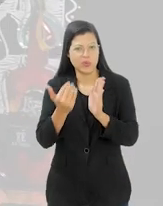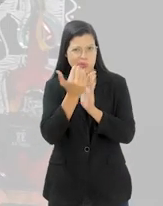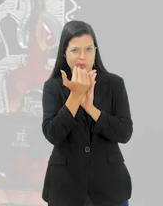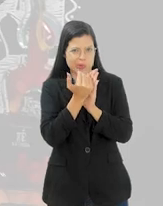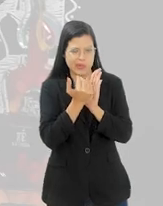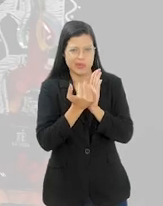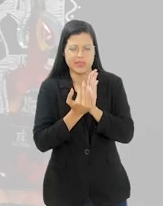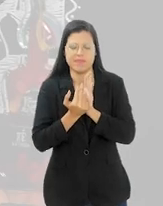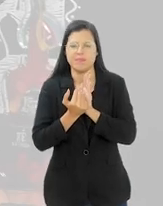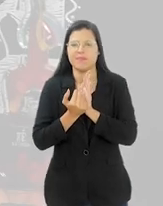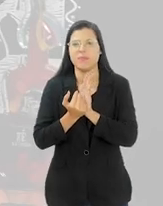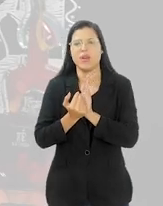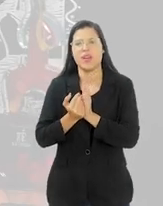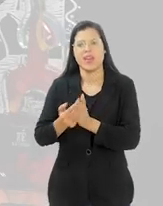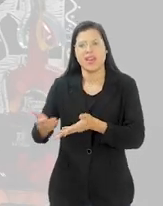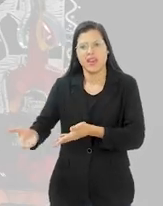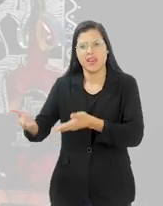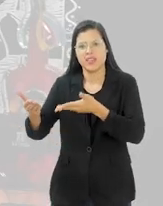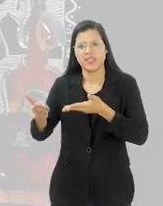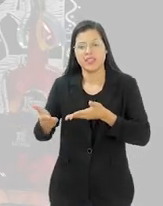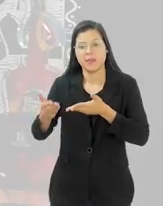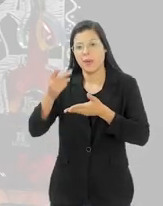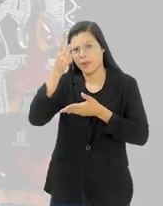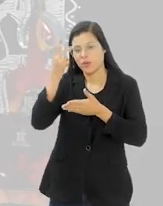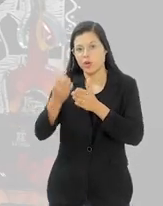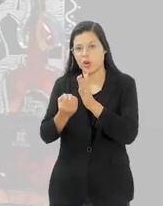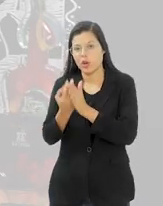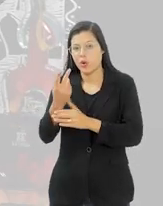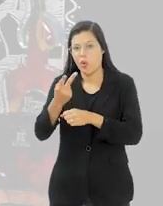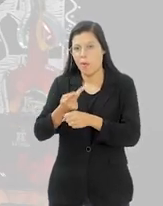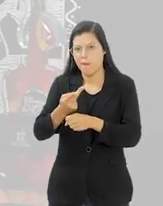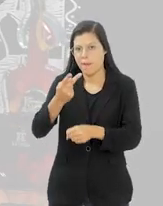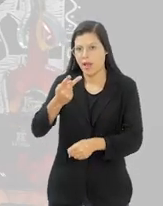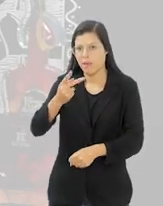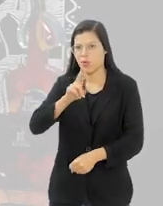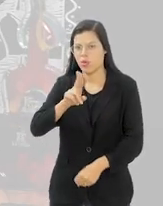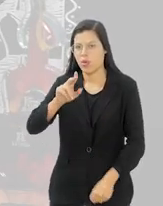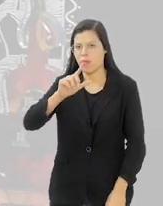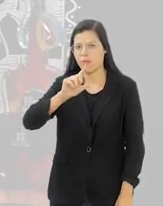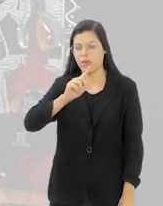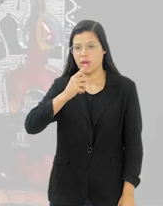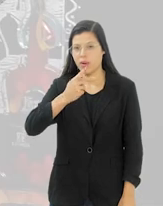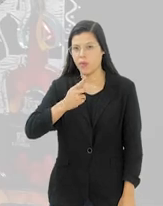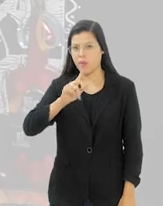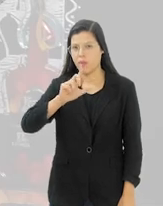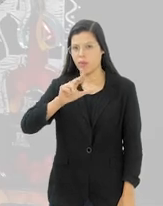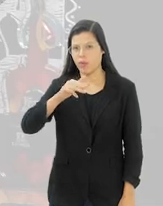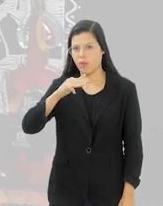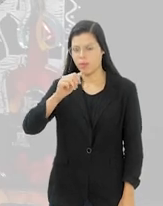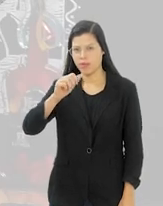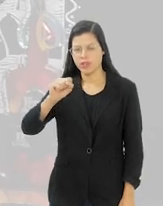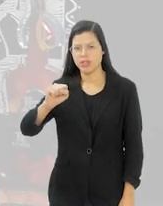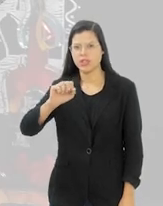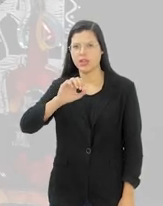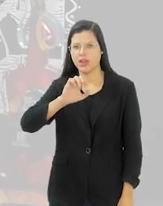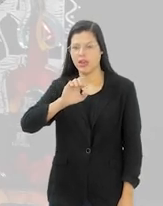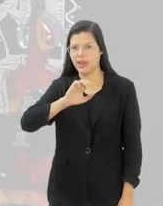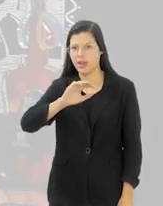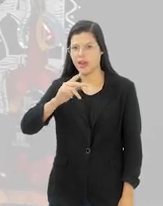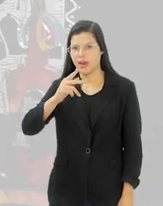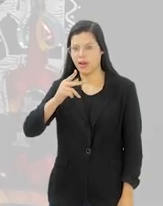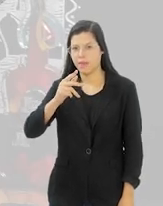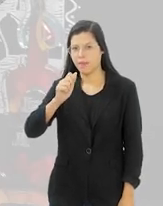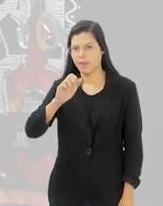Hoje, no Quintas com Quintais, vamos receber o idealizador do prêmio Plumas e Paetês, que surgiu na cena cultural carioca